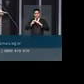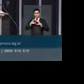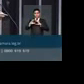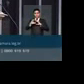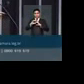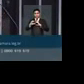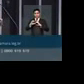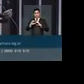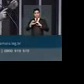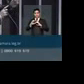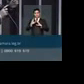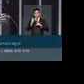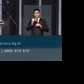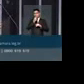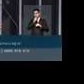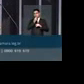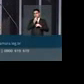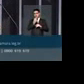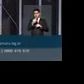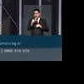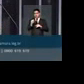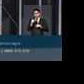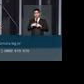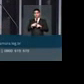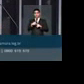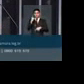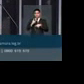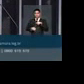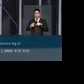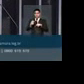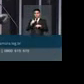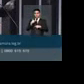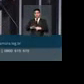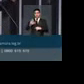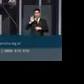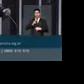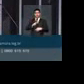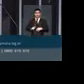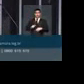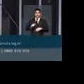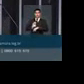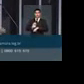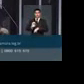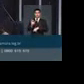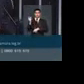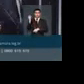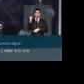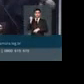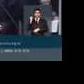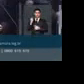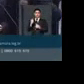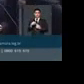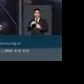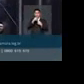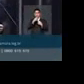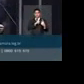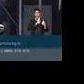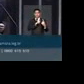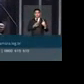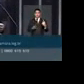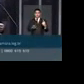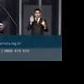em 2008, foi somente para impedir a minha candidatura a governo do Estado naquela época. O único candidato que